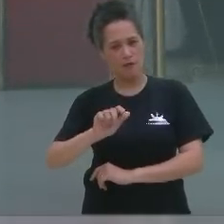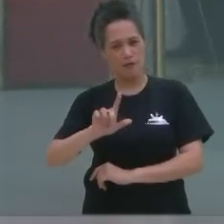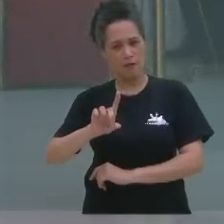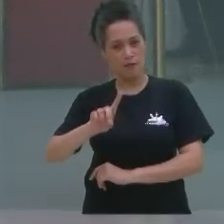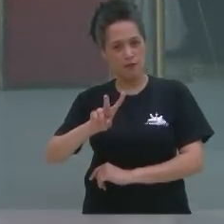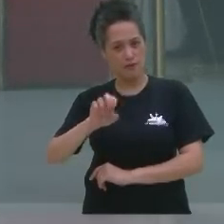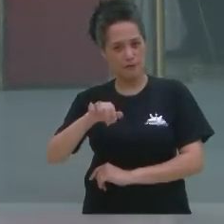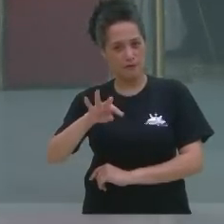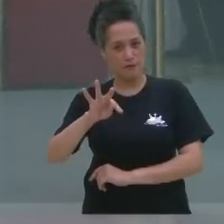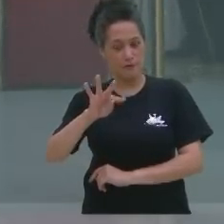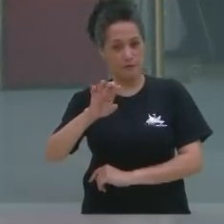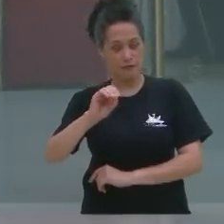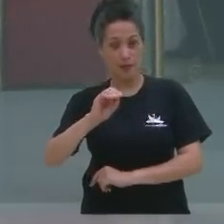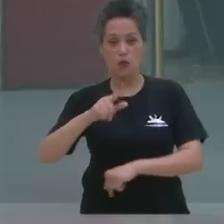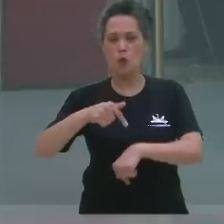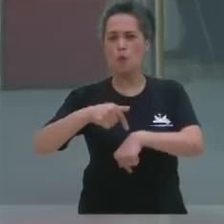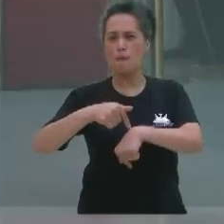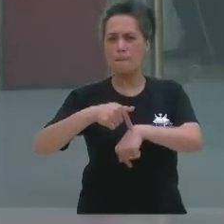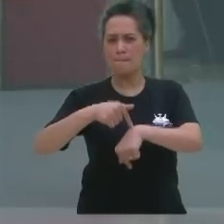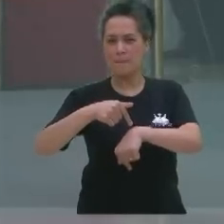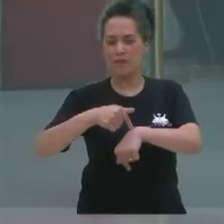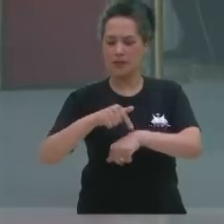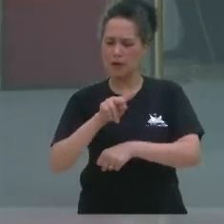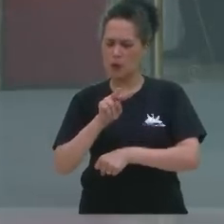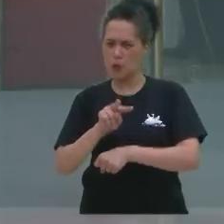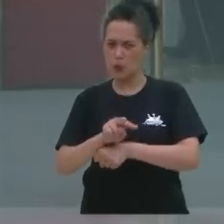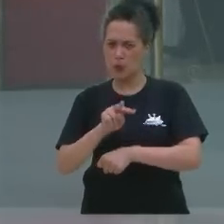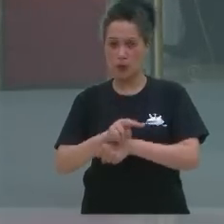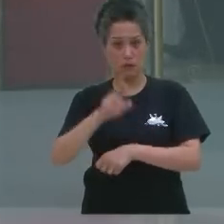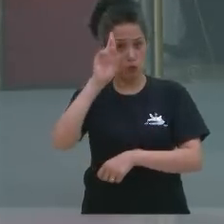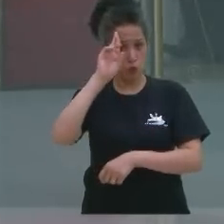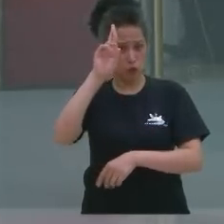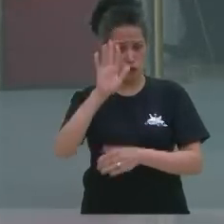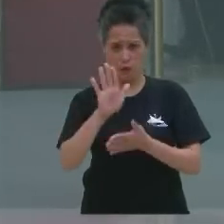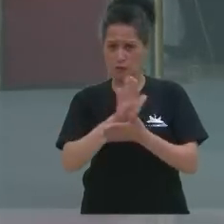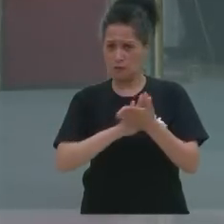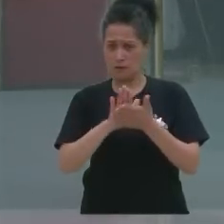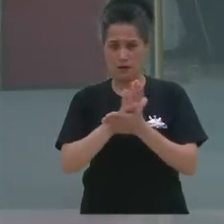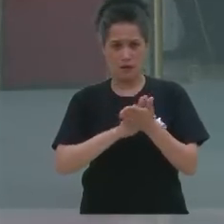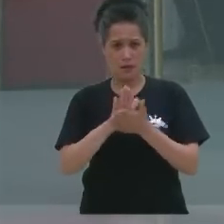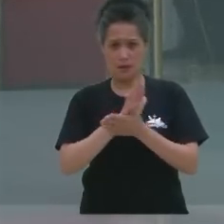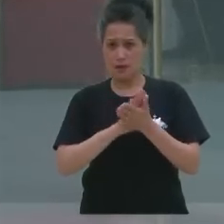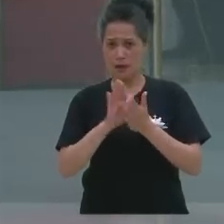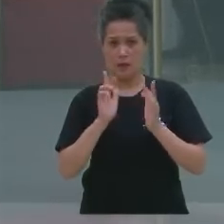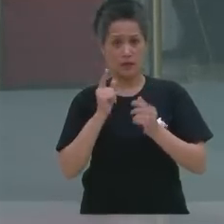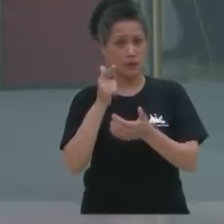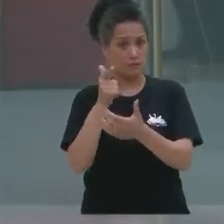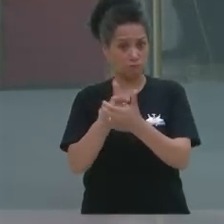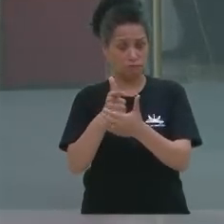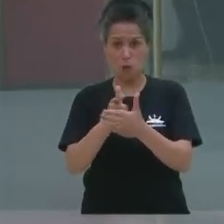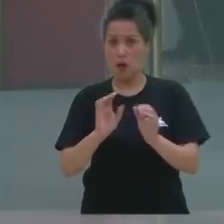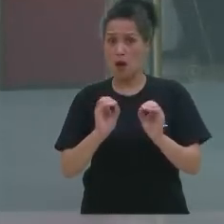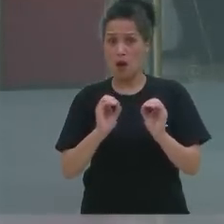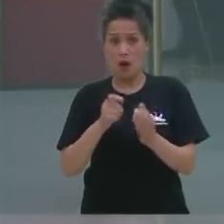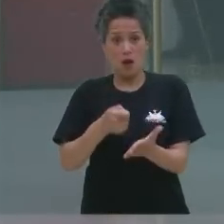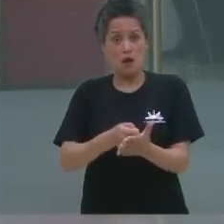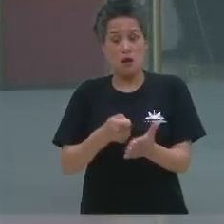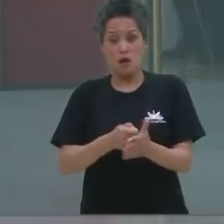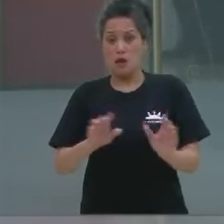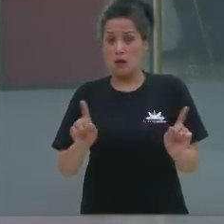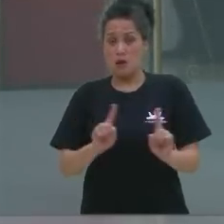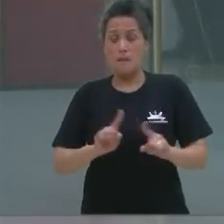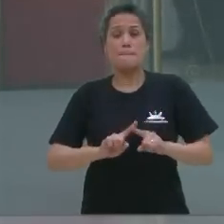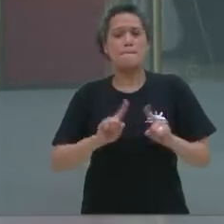vigilância. O Senhor não fala em ameaças, mas em alertas. É preciso